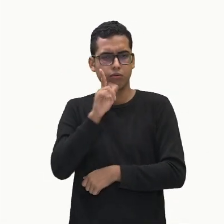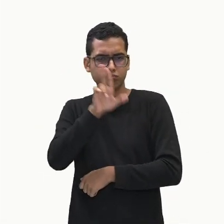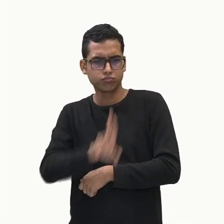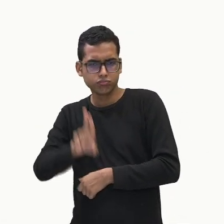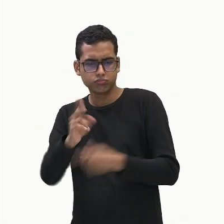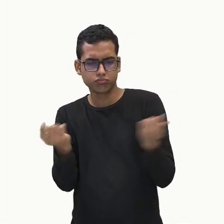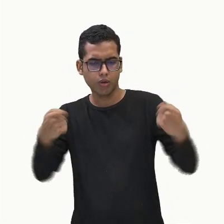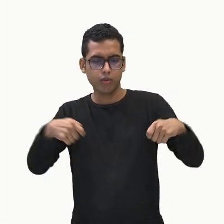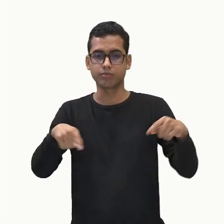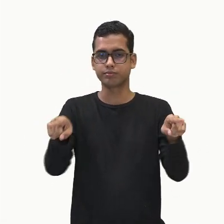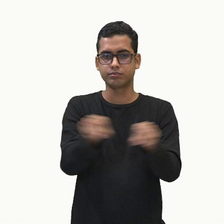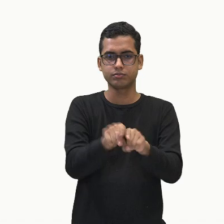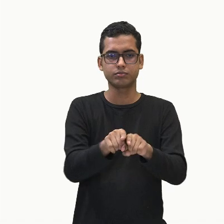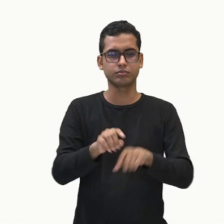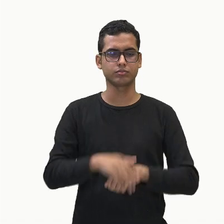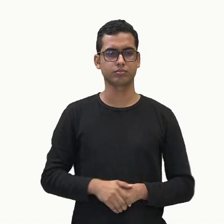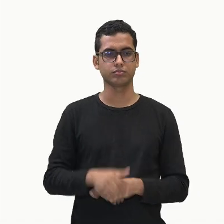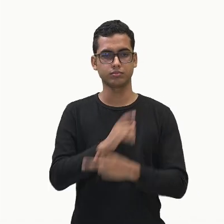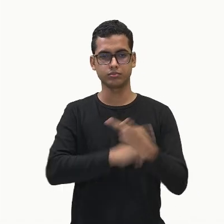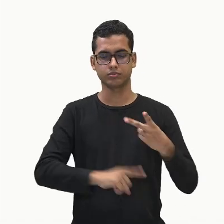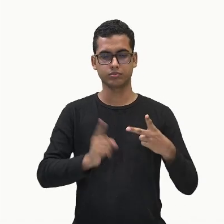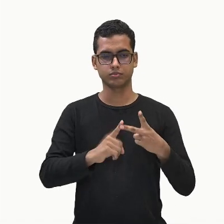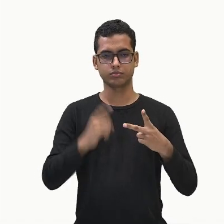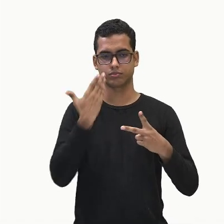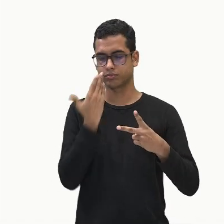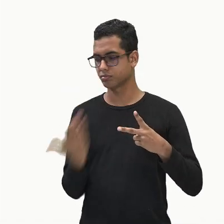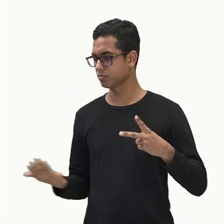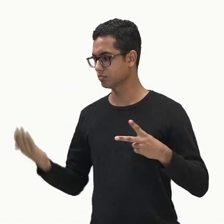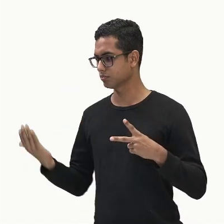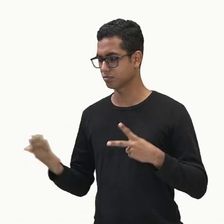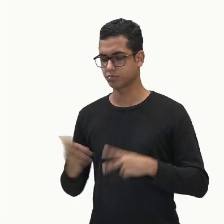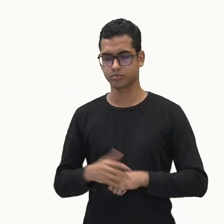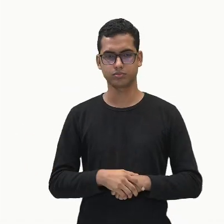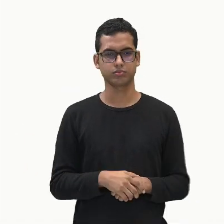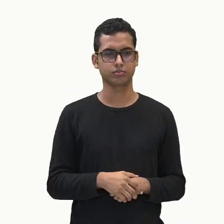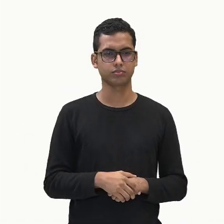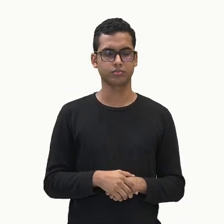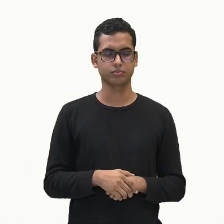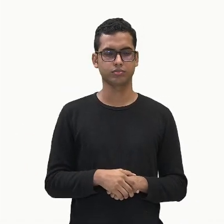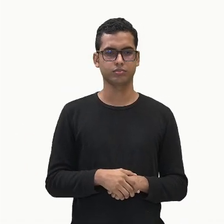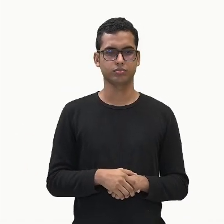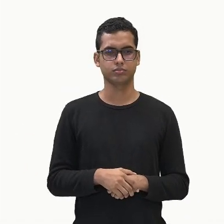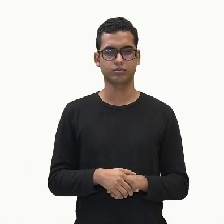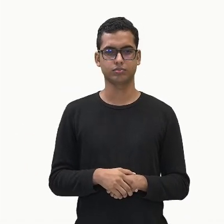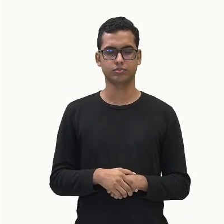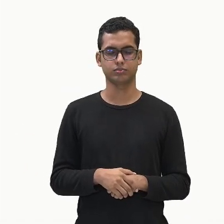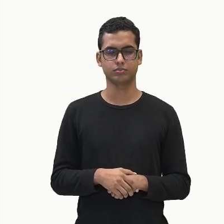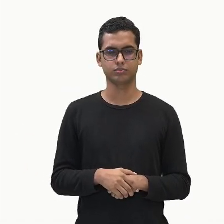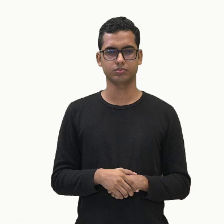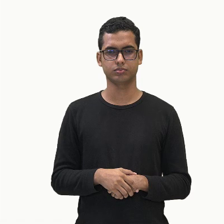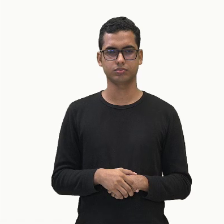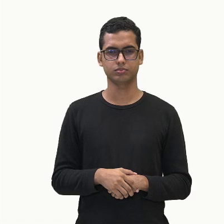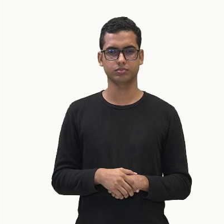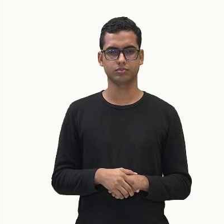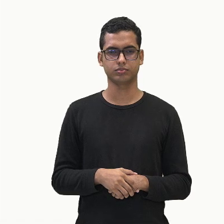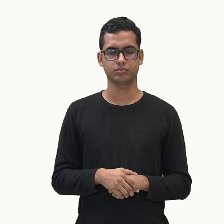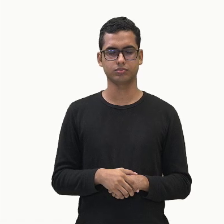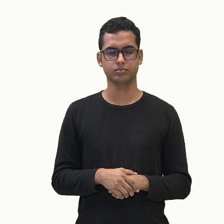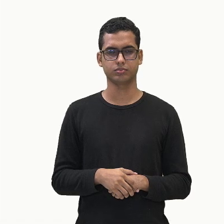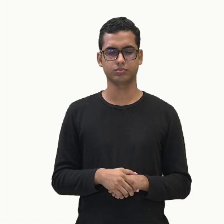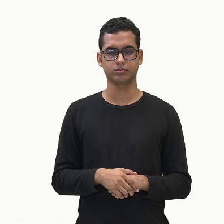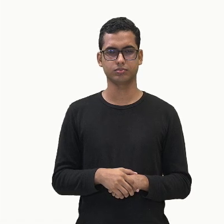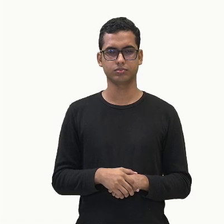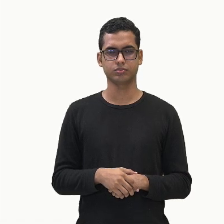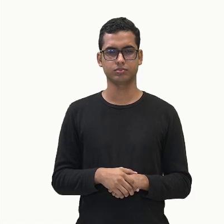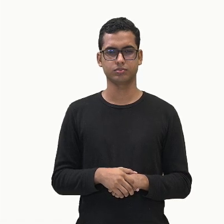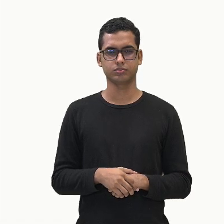El engenheiro informático de hardware, a pessoa que trabalha no desenho,